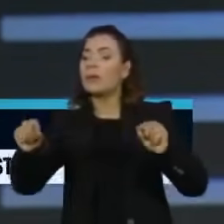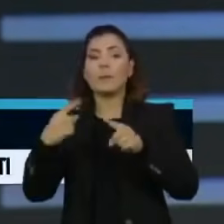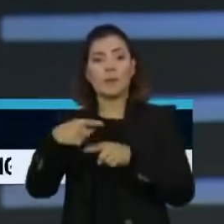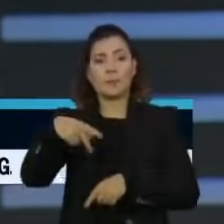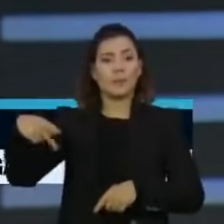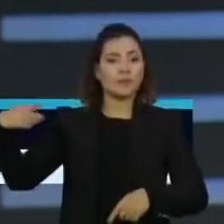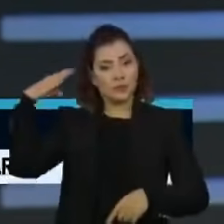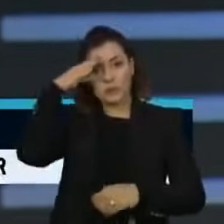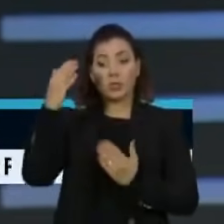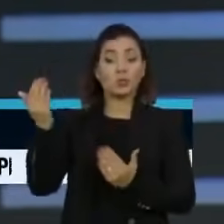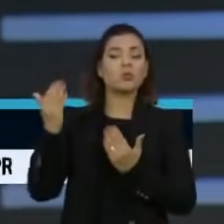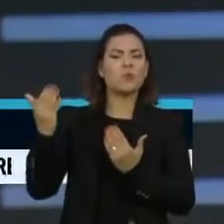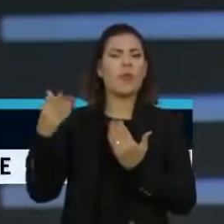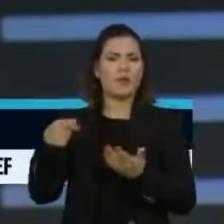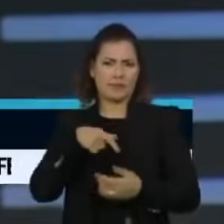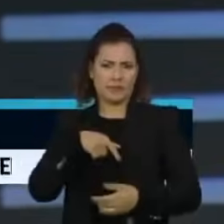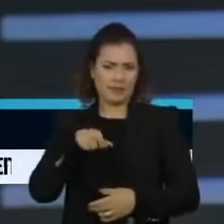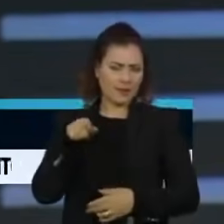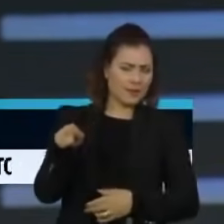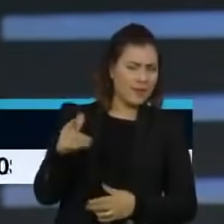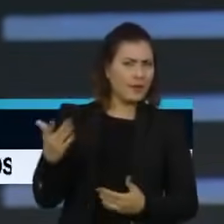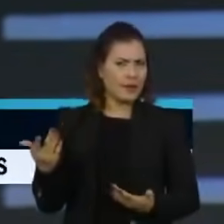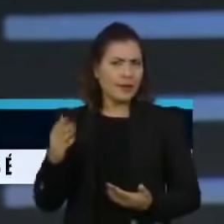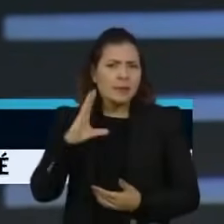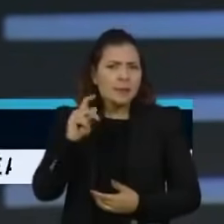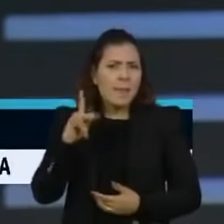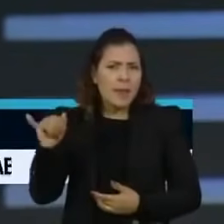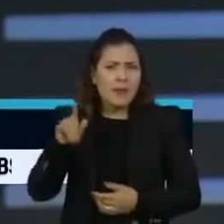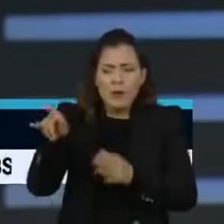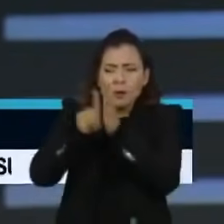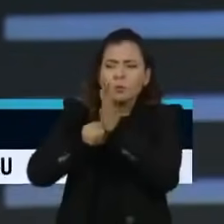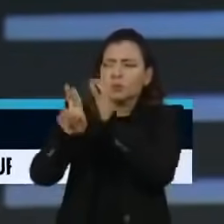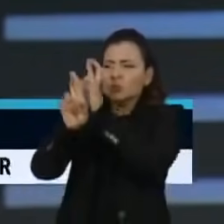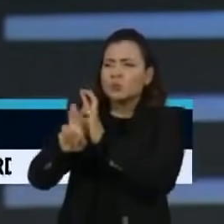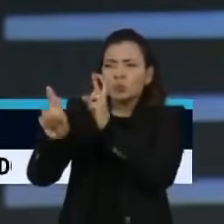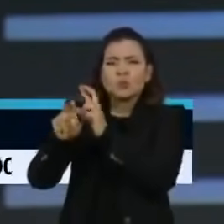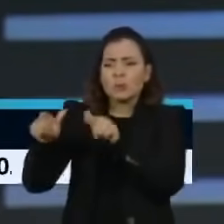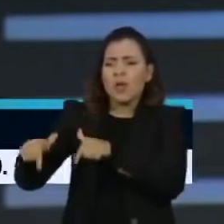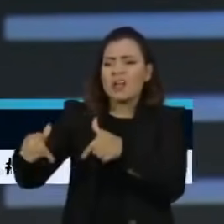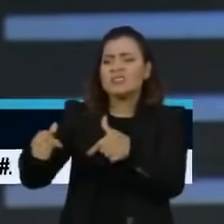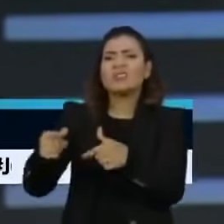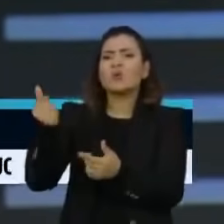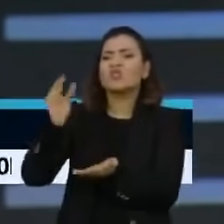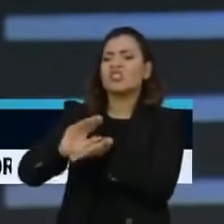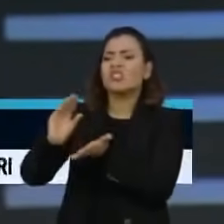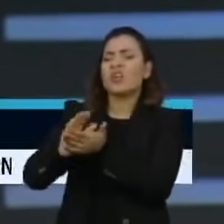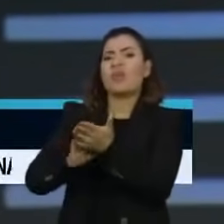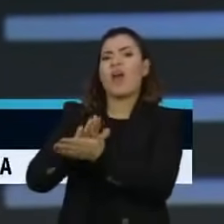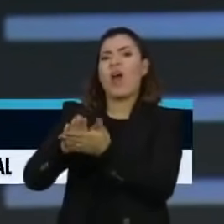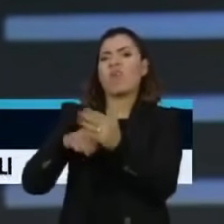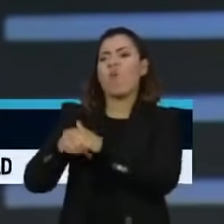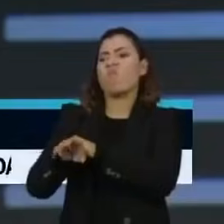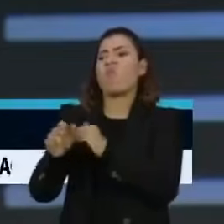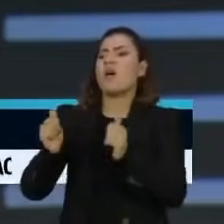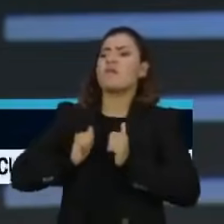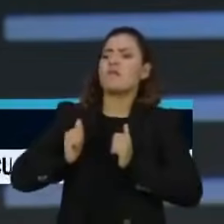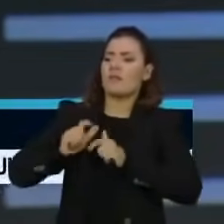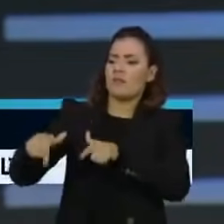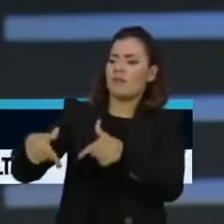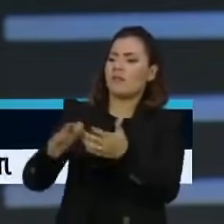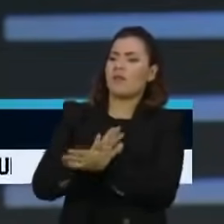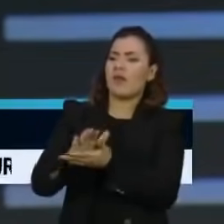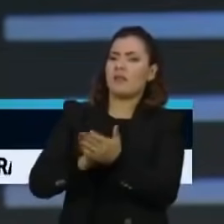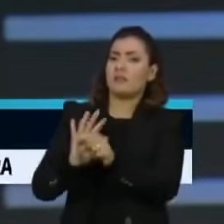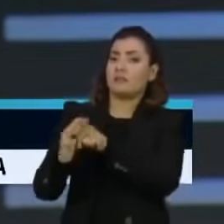do bolsonaro com essa história de que ele vai que a CPI vai investigar o mau uso suposto das verbas que ele não pode adentrar